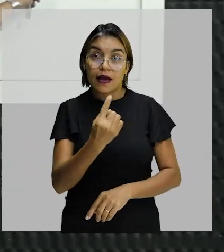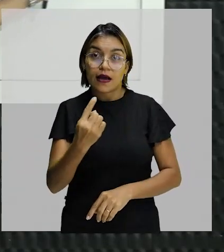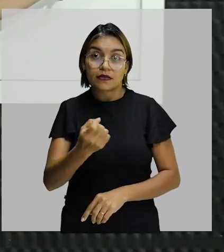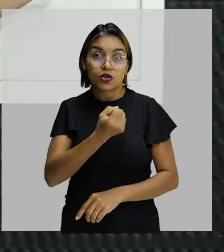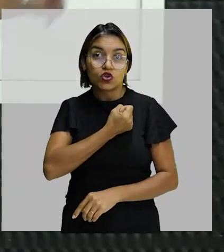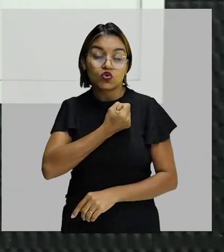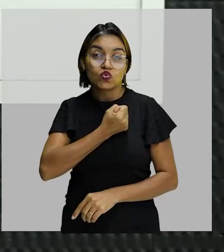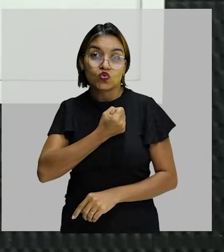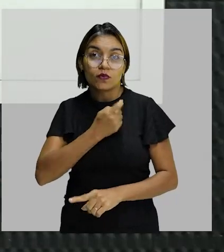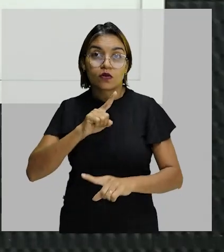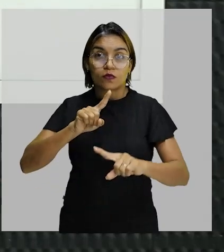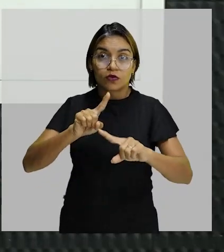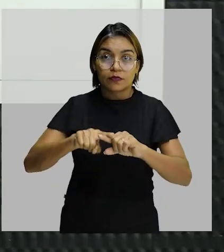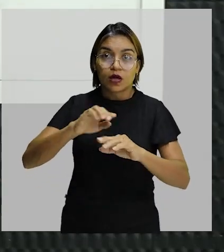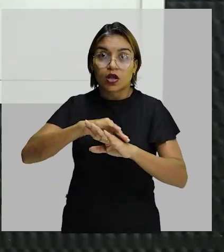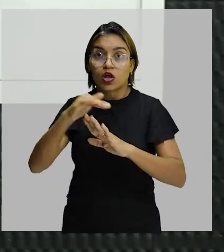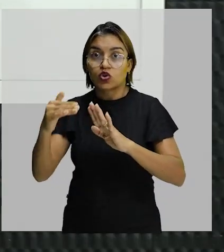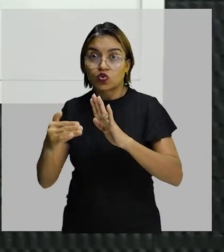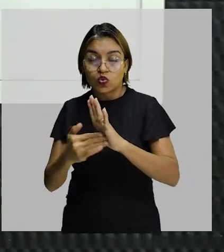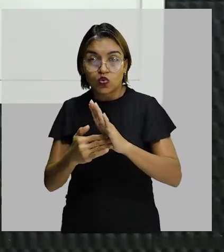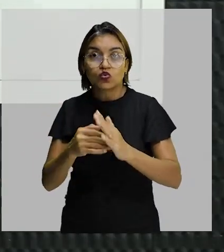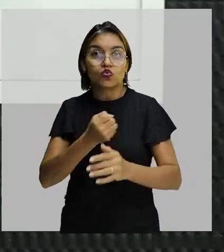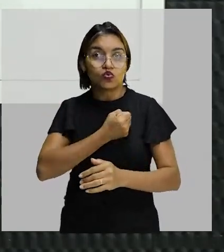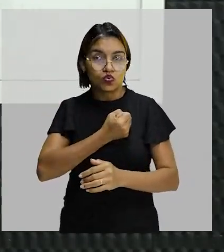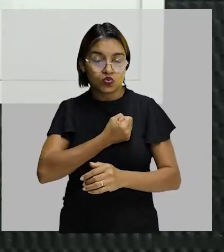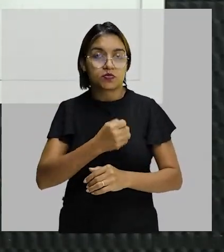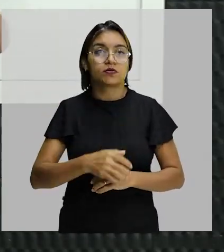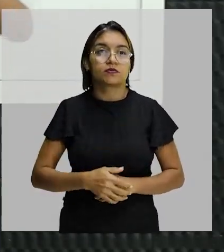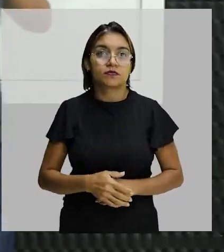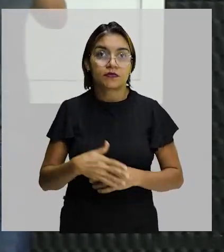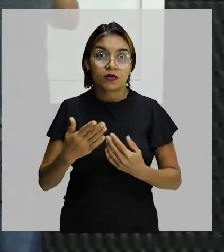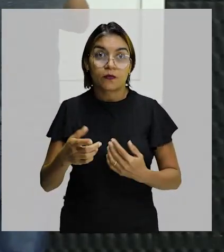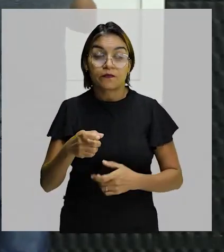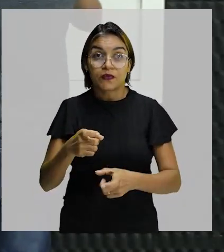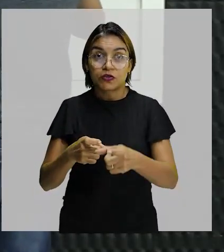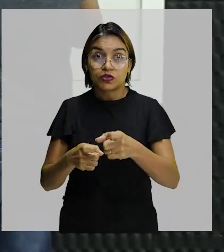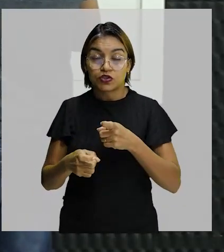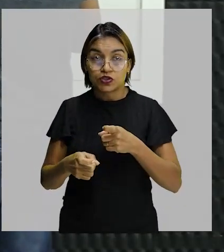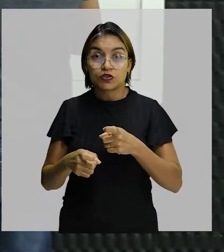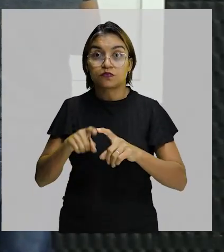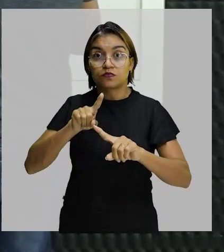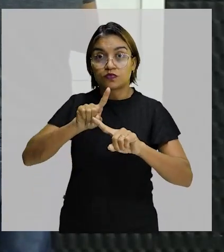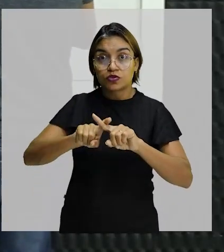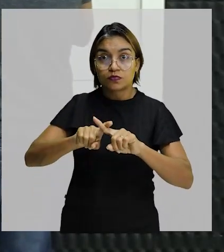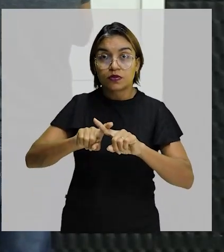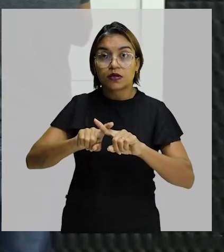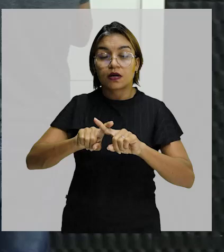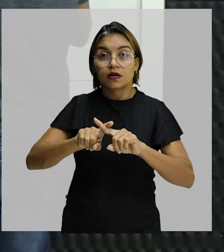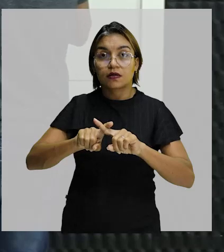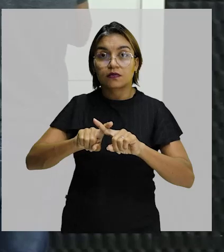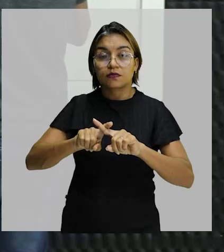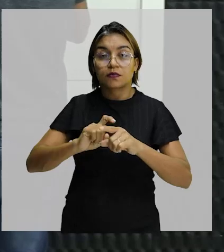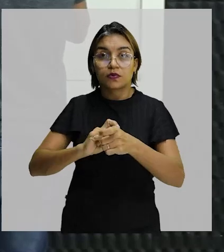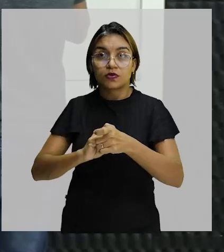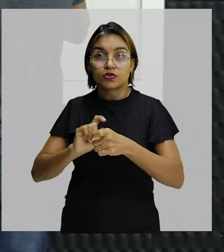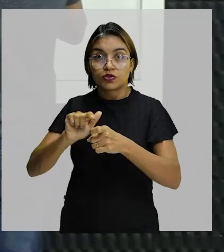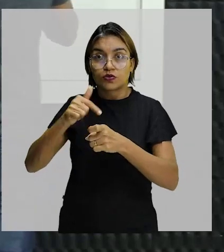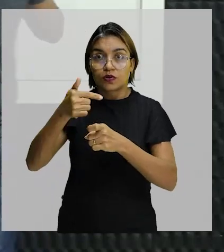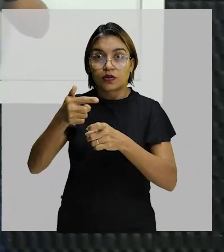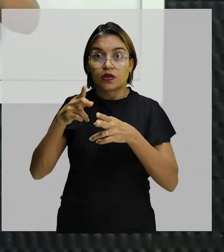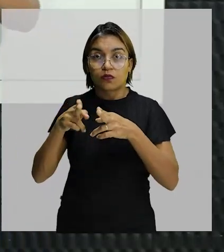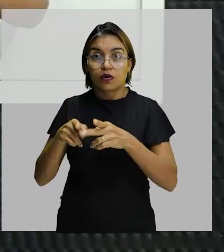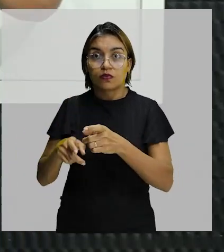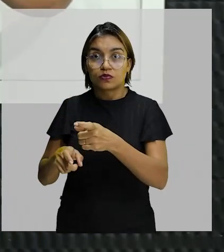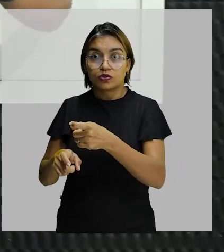aqui é multiplicado por todos que estão lá, tá? Então esse x multiplicado por x ao quadrado dá x ao